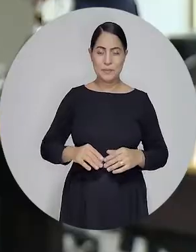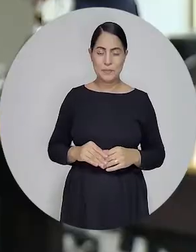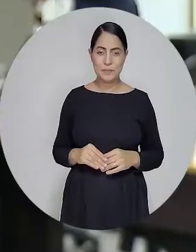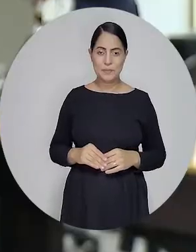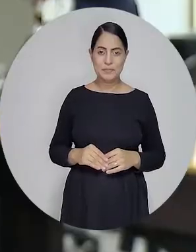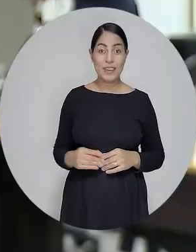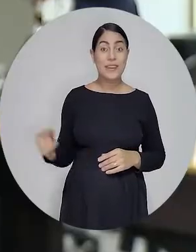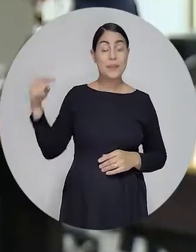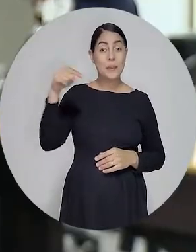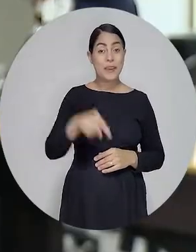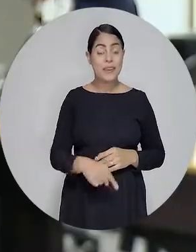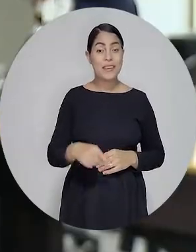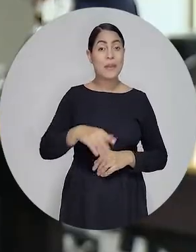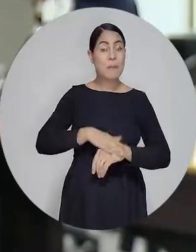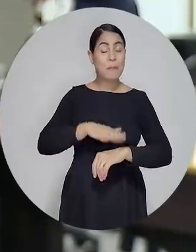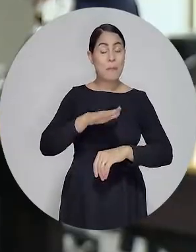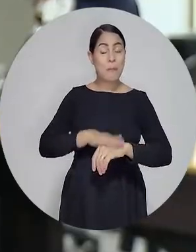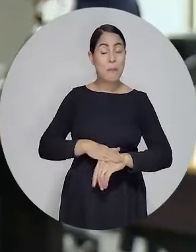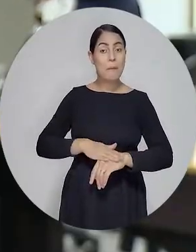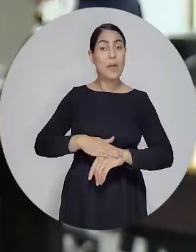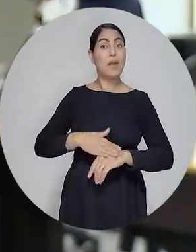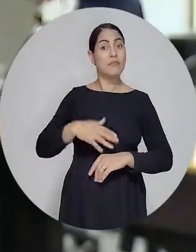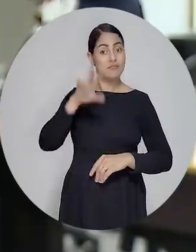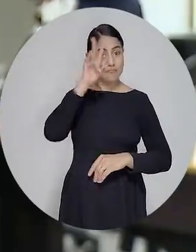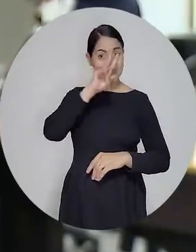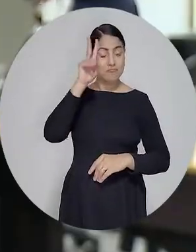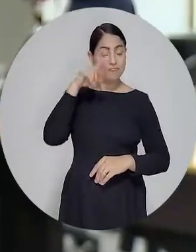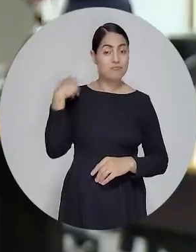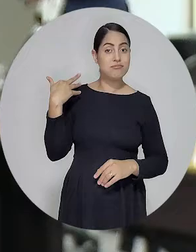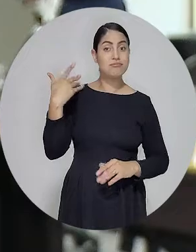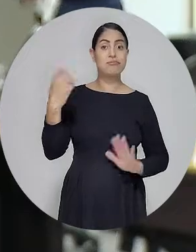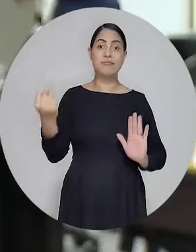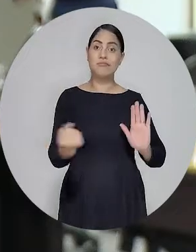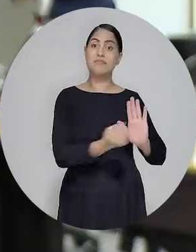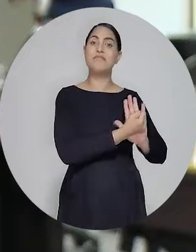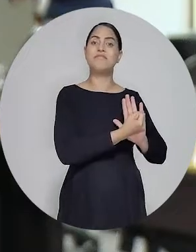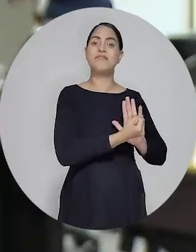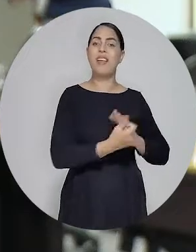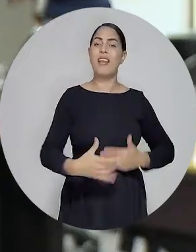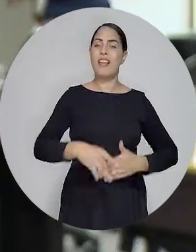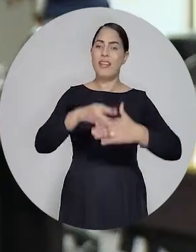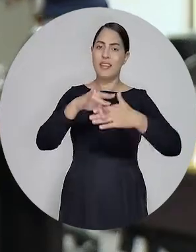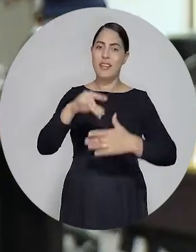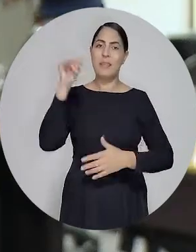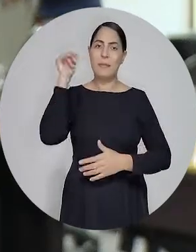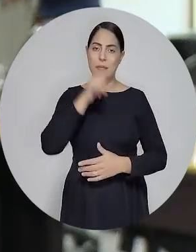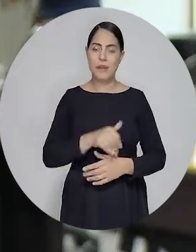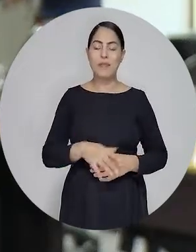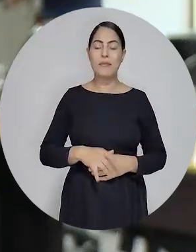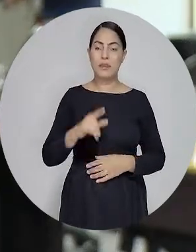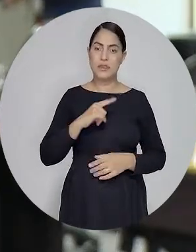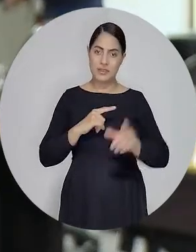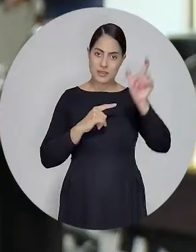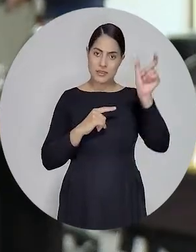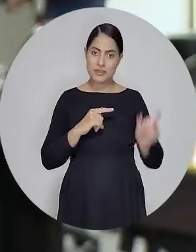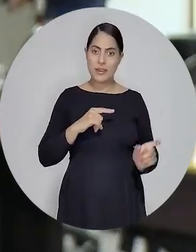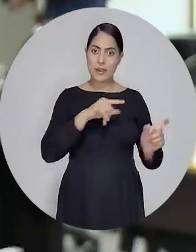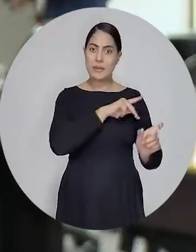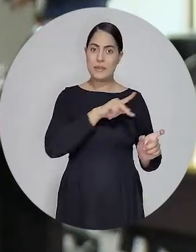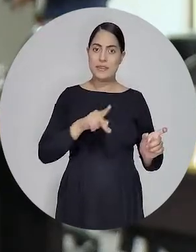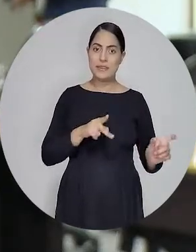legado. Estou aqui nesse momento histórico, participando dessa reunião do primeiro Colégio de Liderança